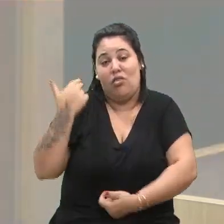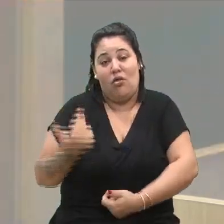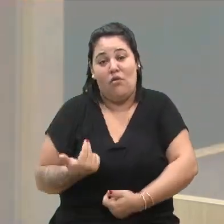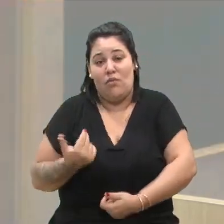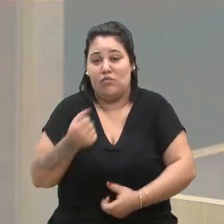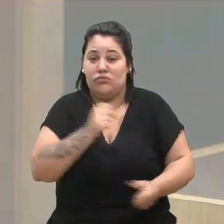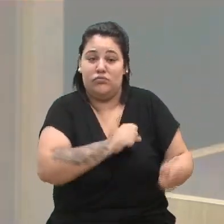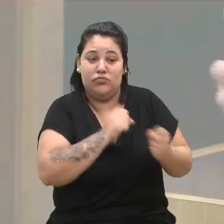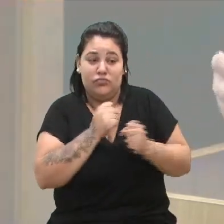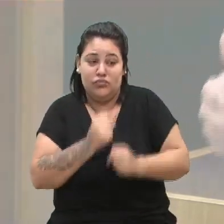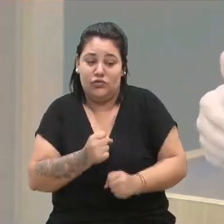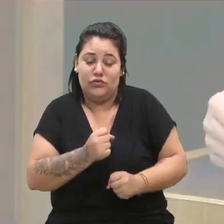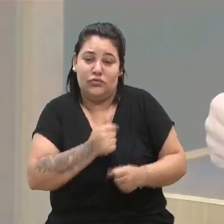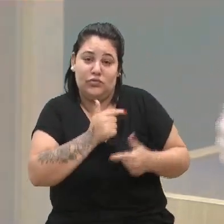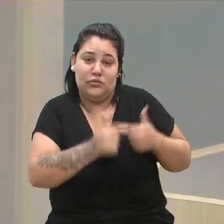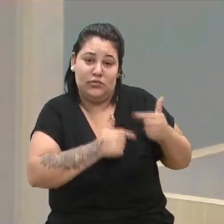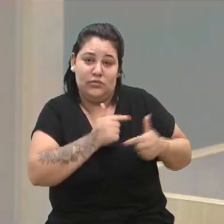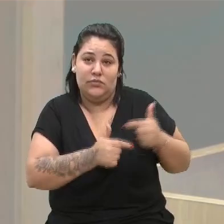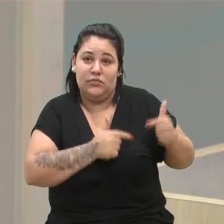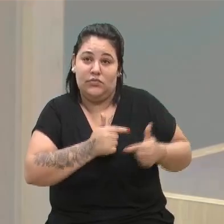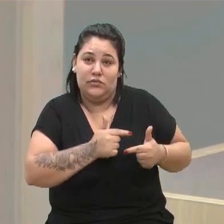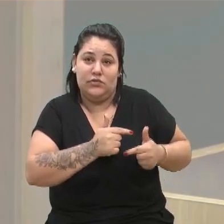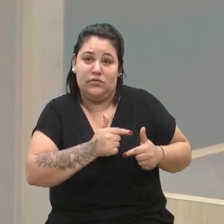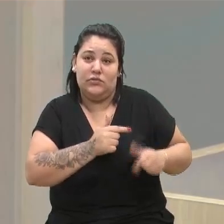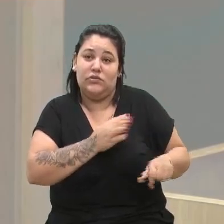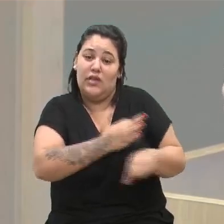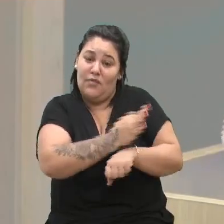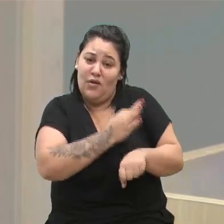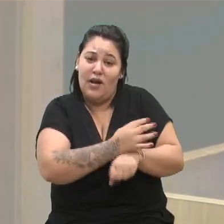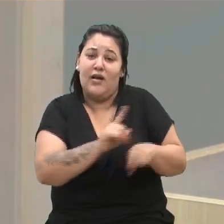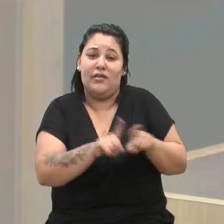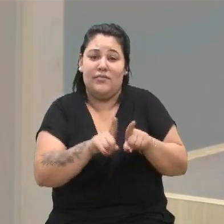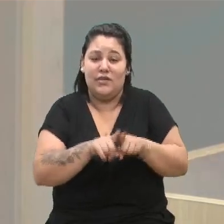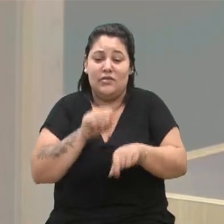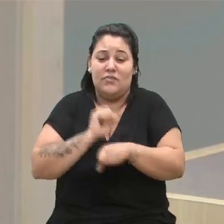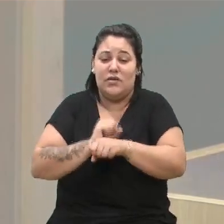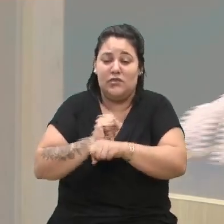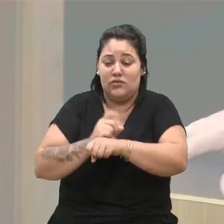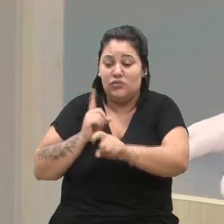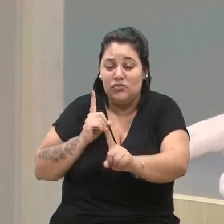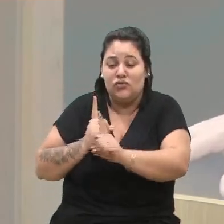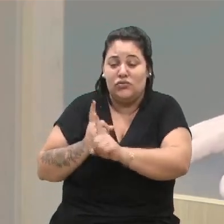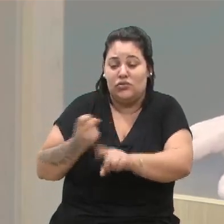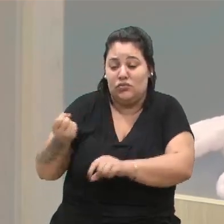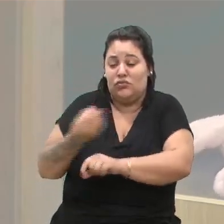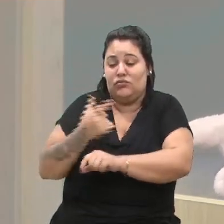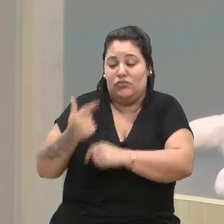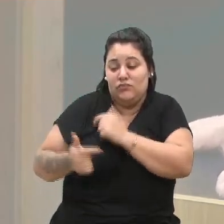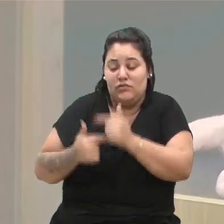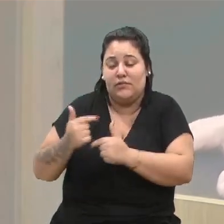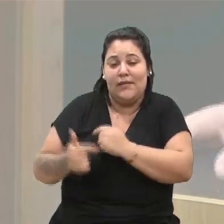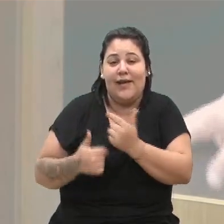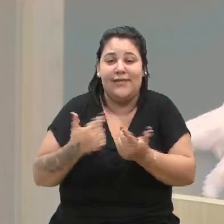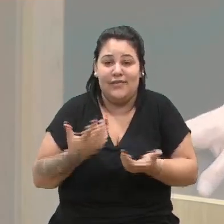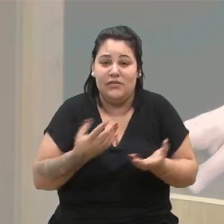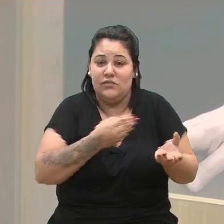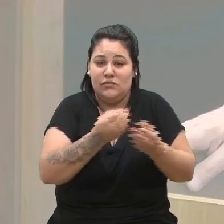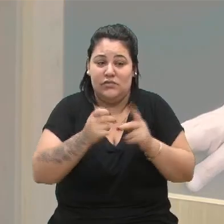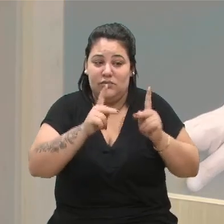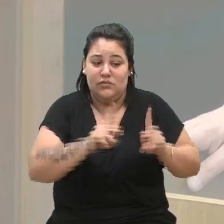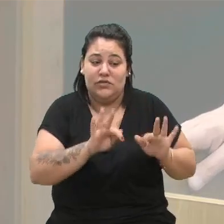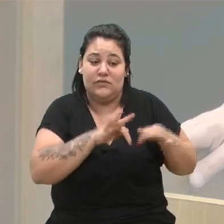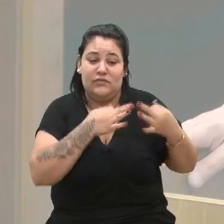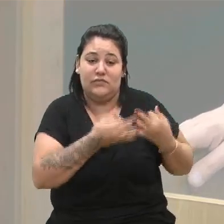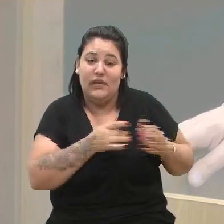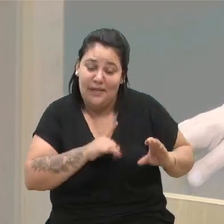um serviço temporário, enquanto elas procuram um novo emprego, uma nova ocupação. E muitas pessoas e famílias dependem